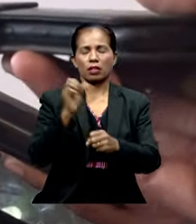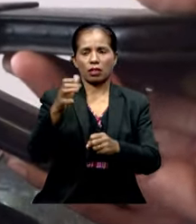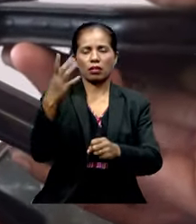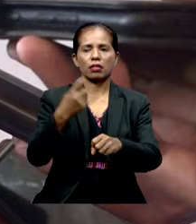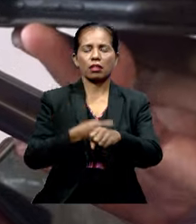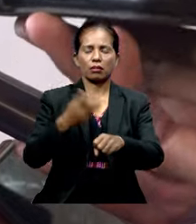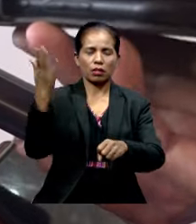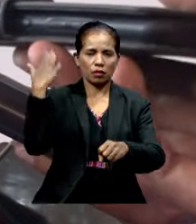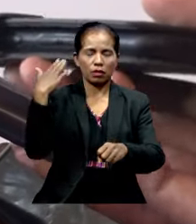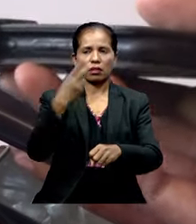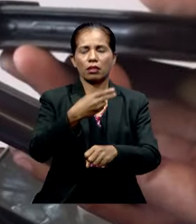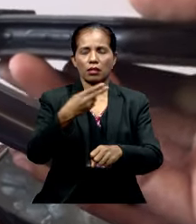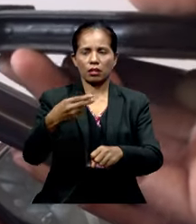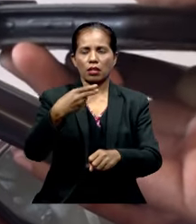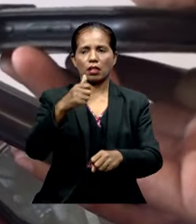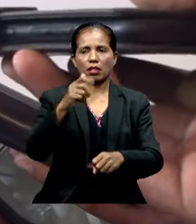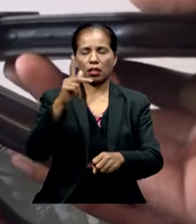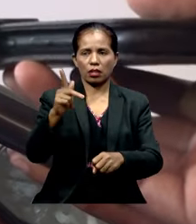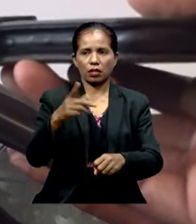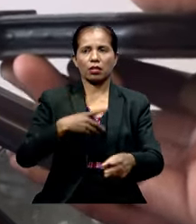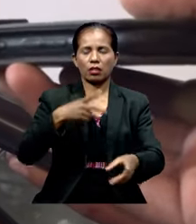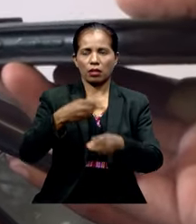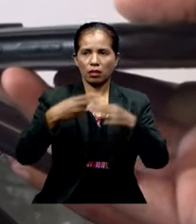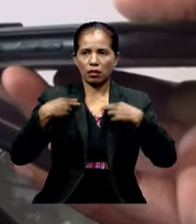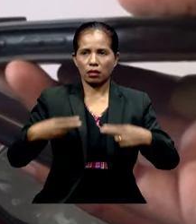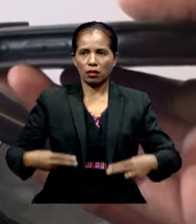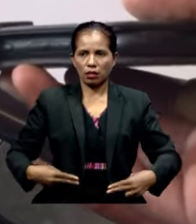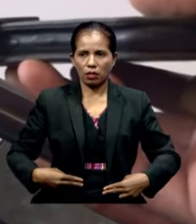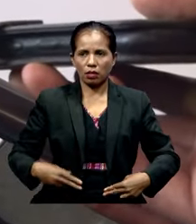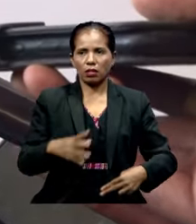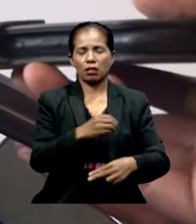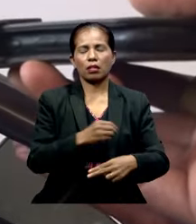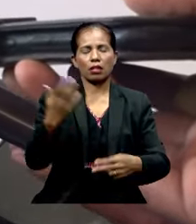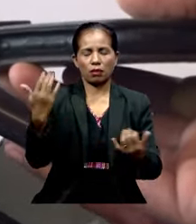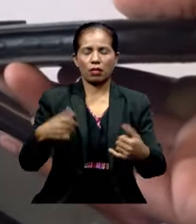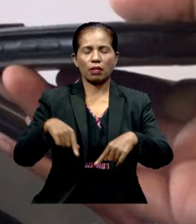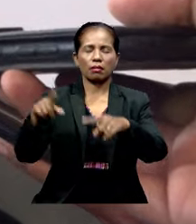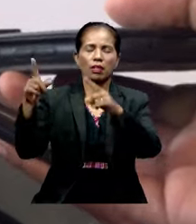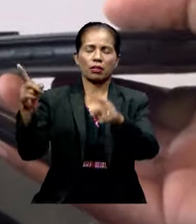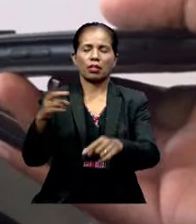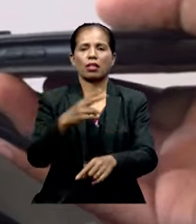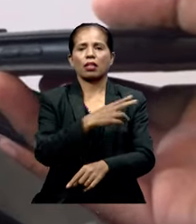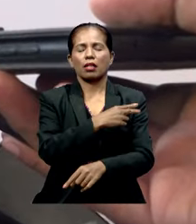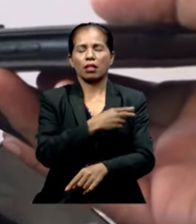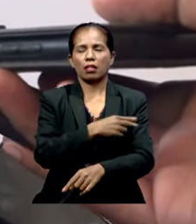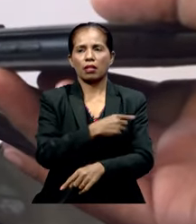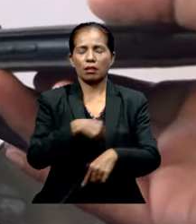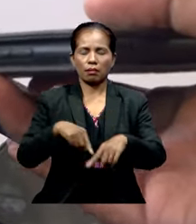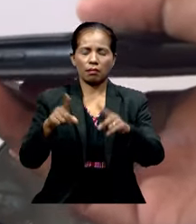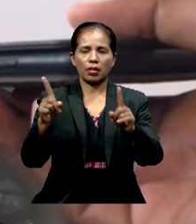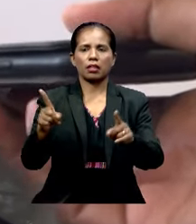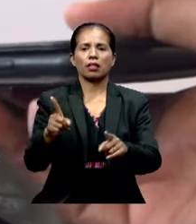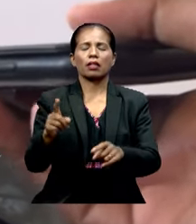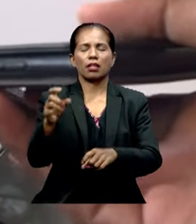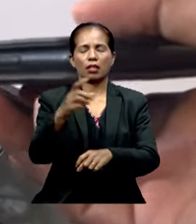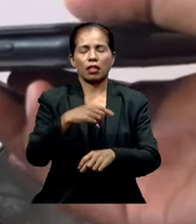indonésio, a Yassan Hak, direitos humanos, mas tinha ele ao tratamento, e então lá mãe,